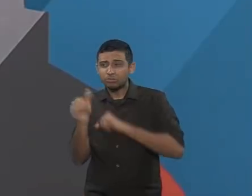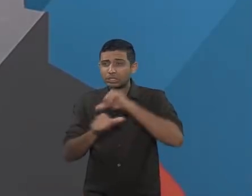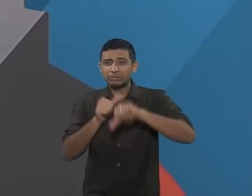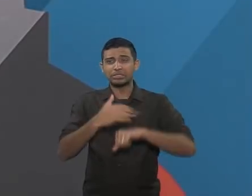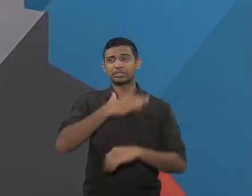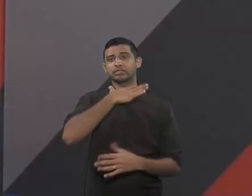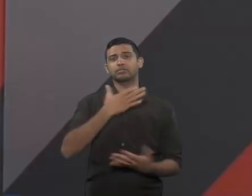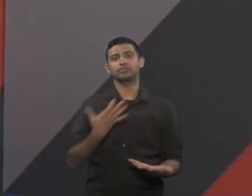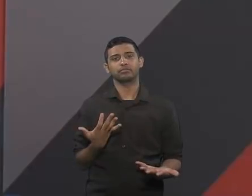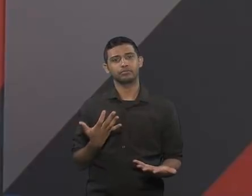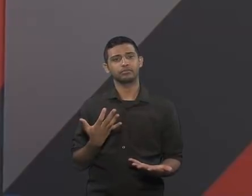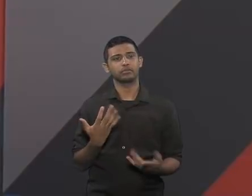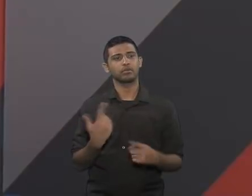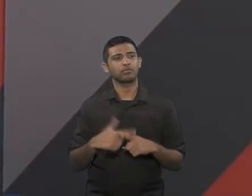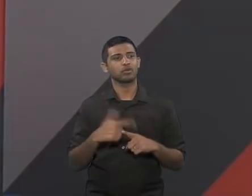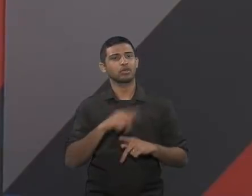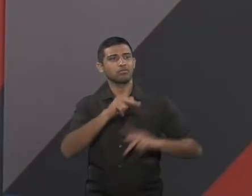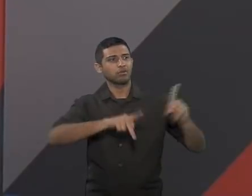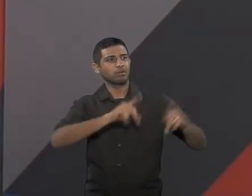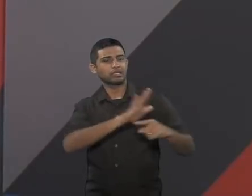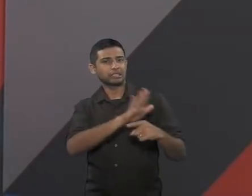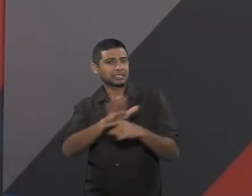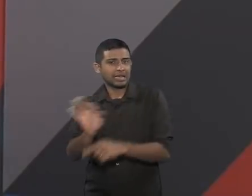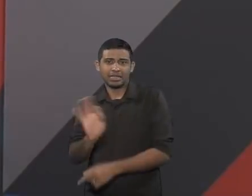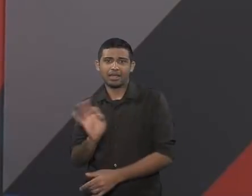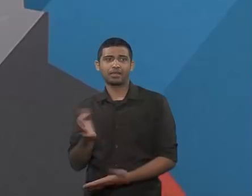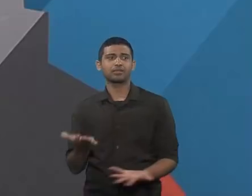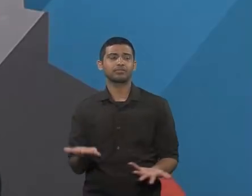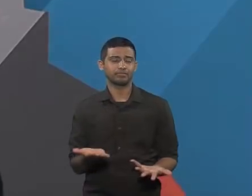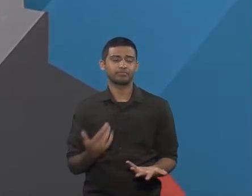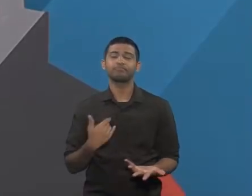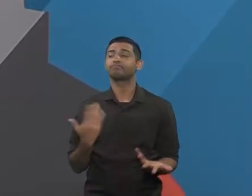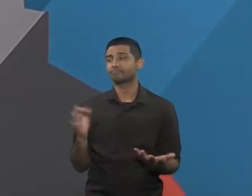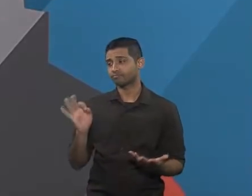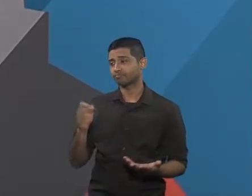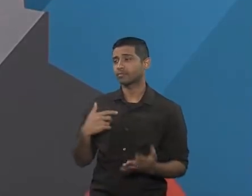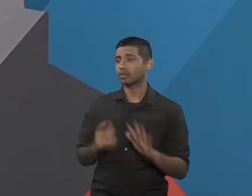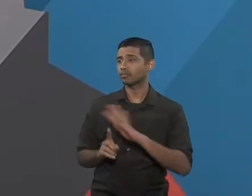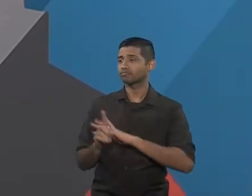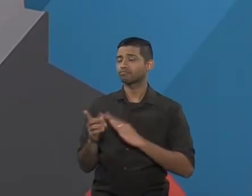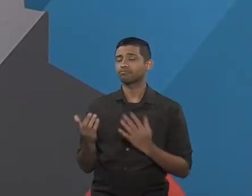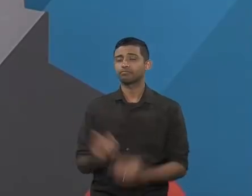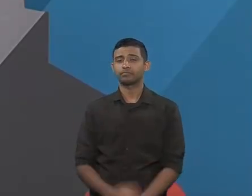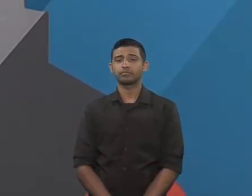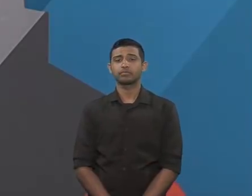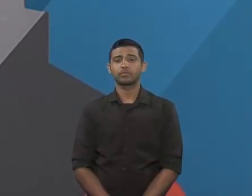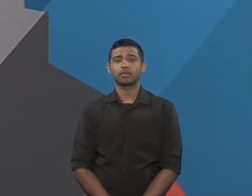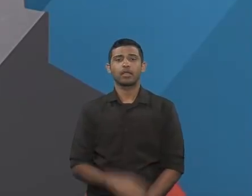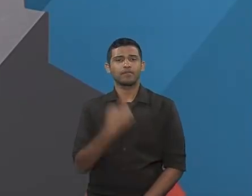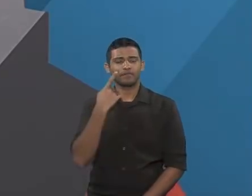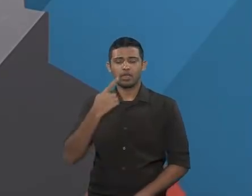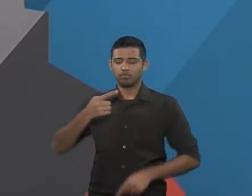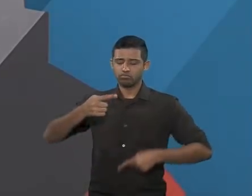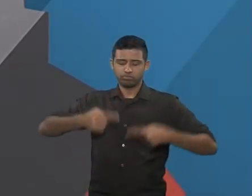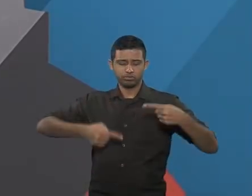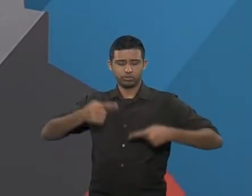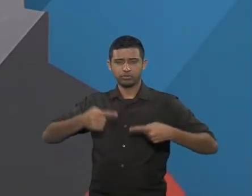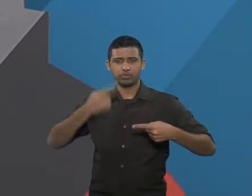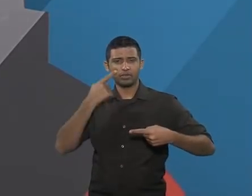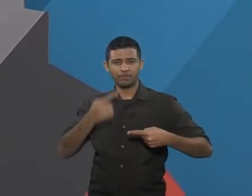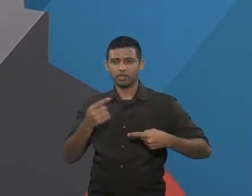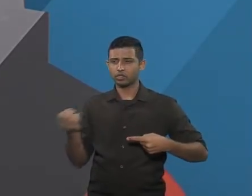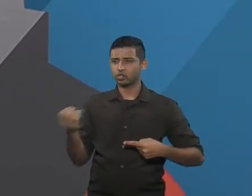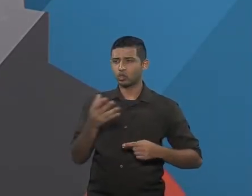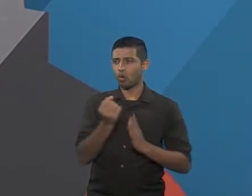prevê. Principalmente porque a população não está sendo bem atendida, né, Exatamente. deputado? Aí eu te digo, nessa discussão da